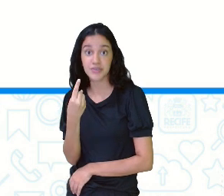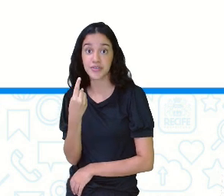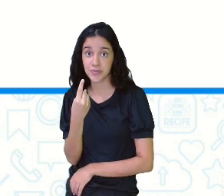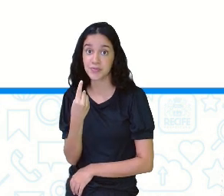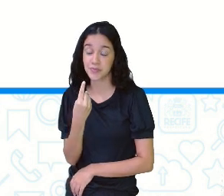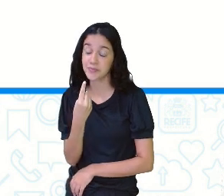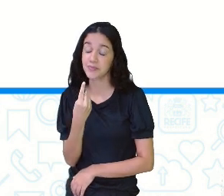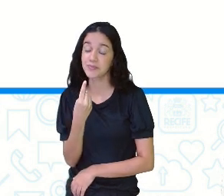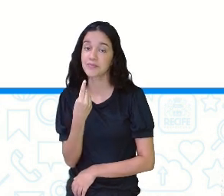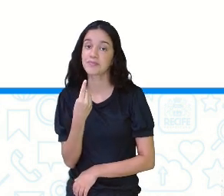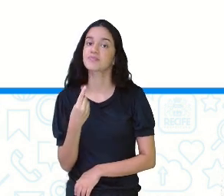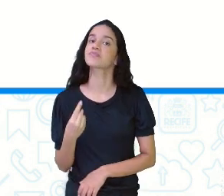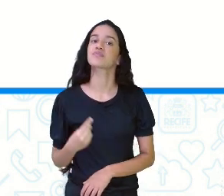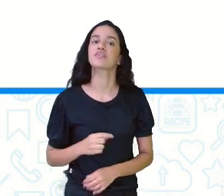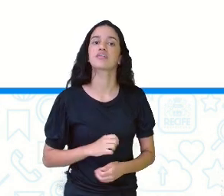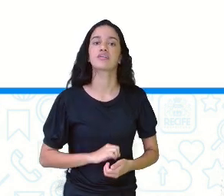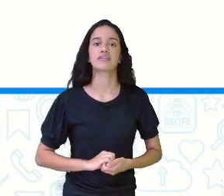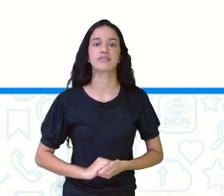1.544.291.